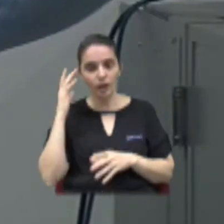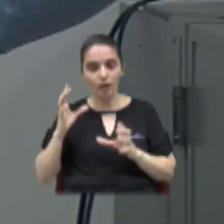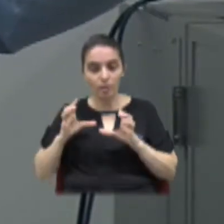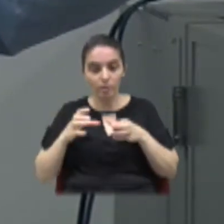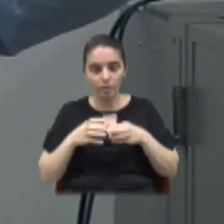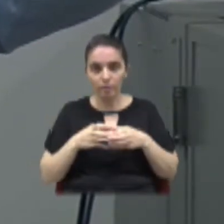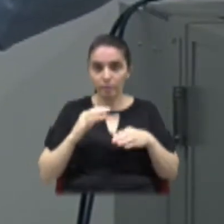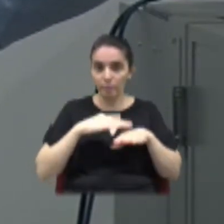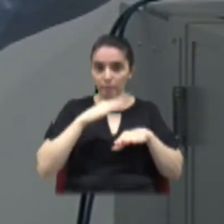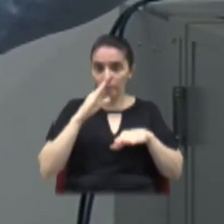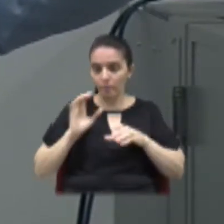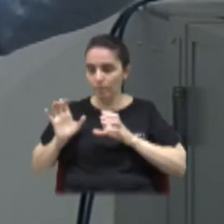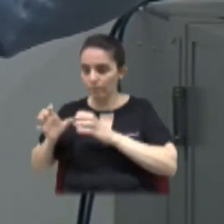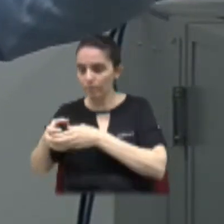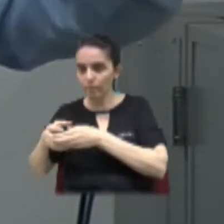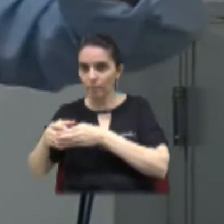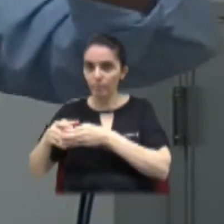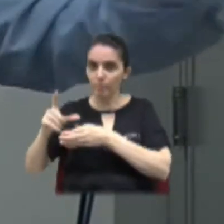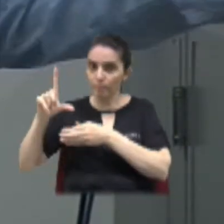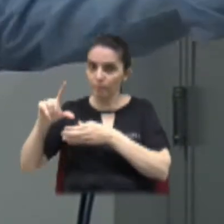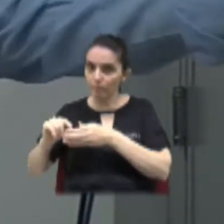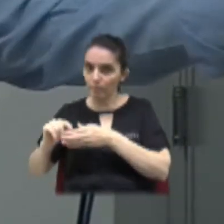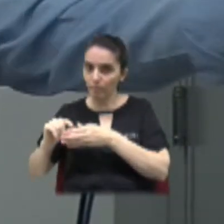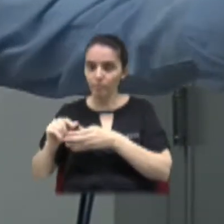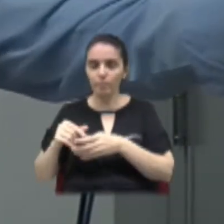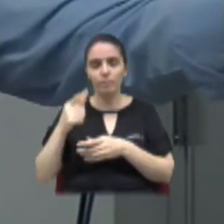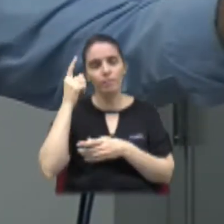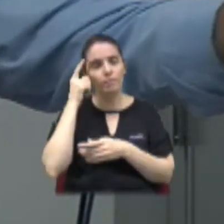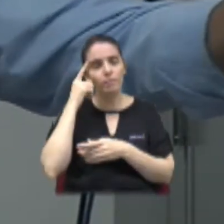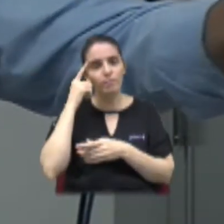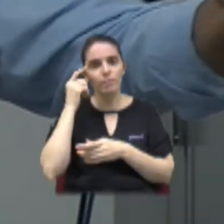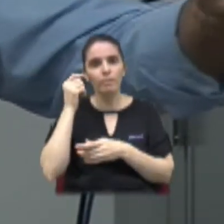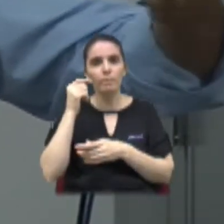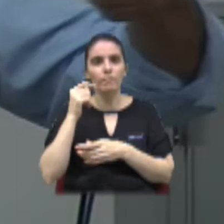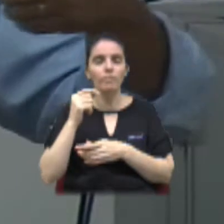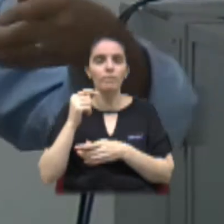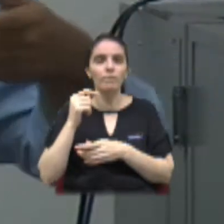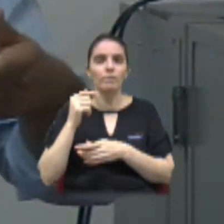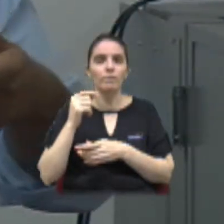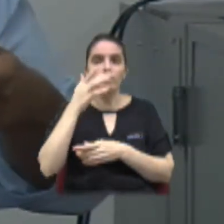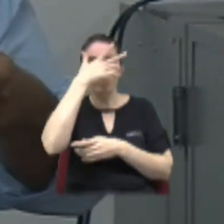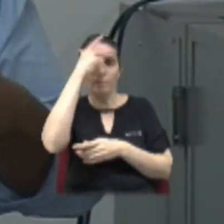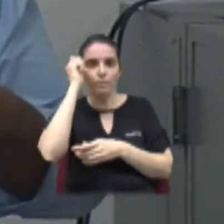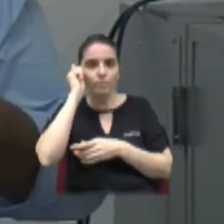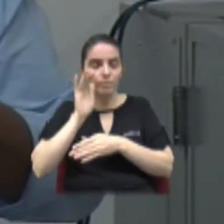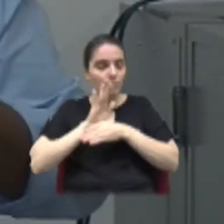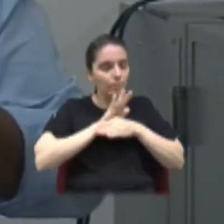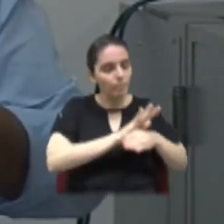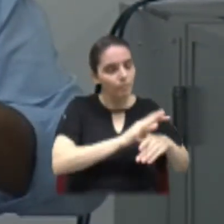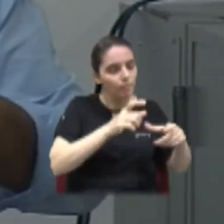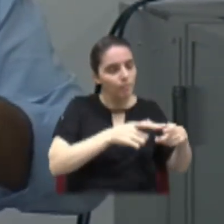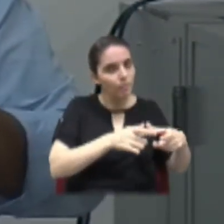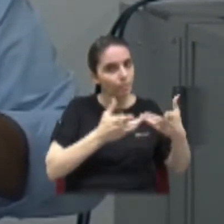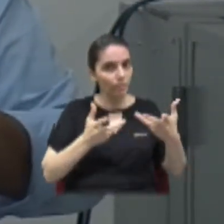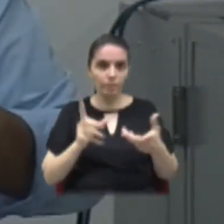lá, denunciavam as pessoas e acabavam mudando a relação. Então, essa questão de